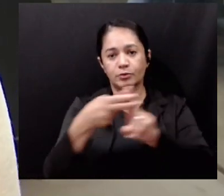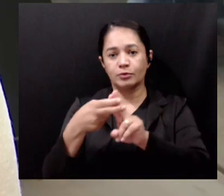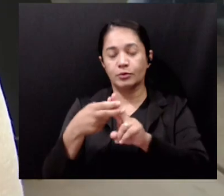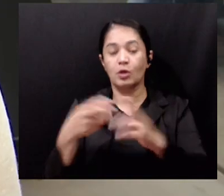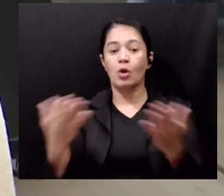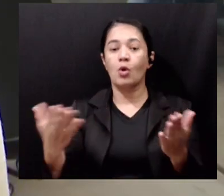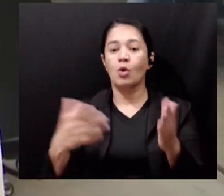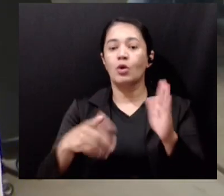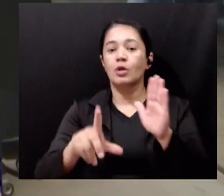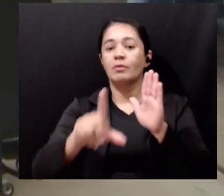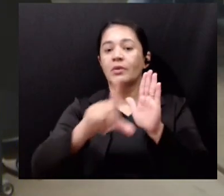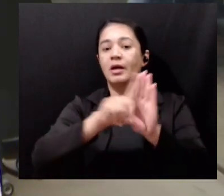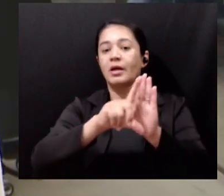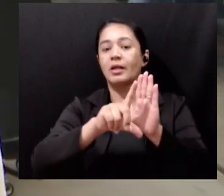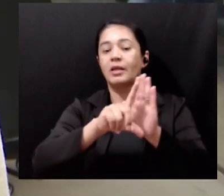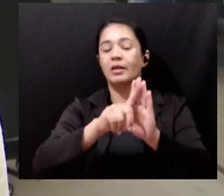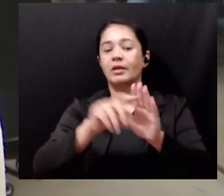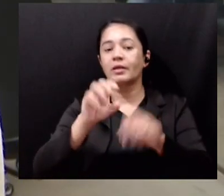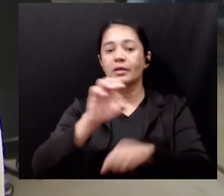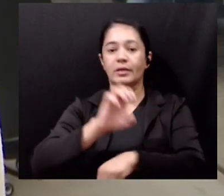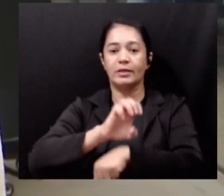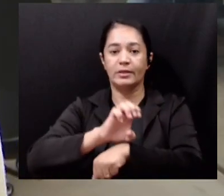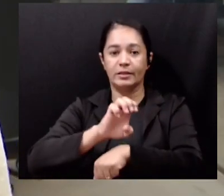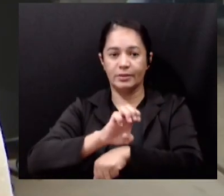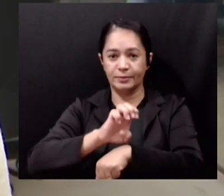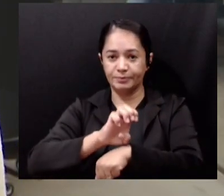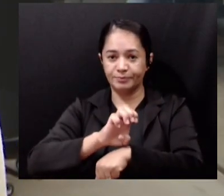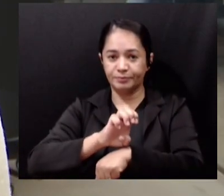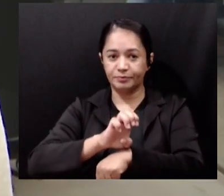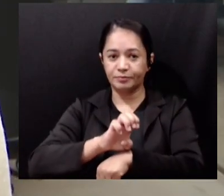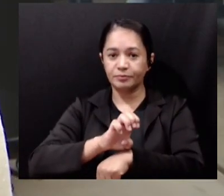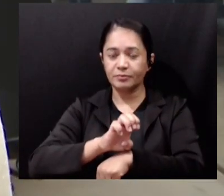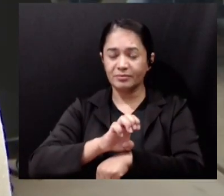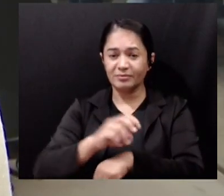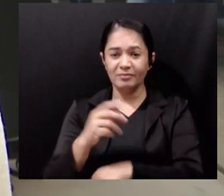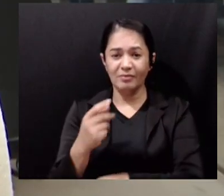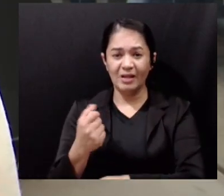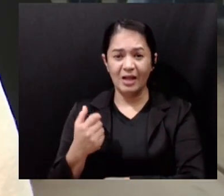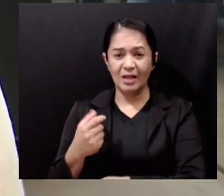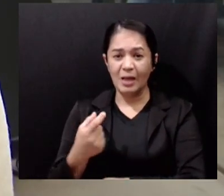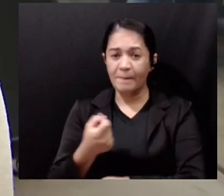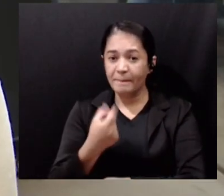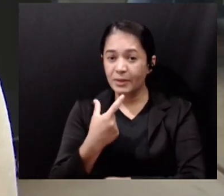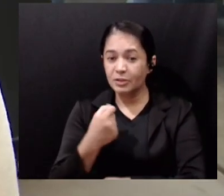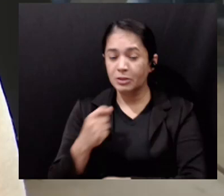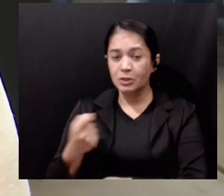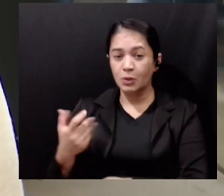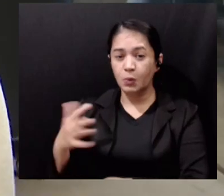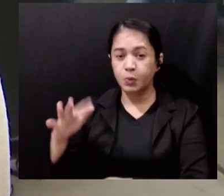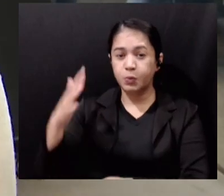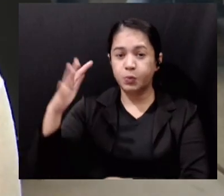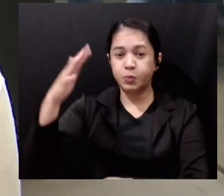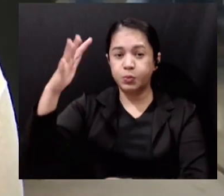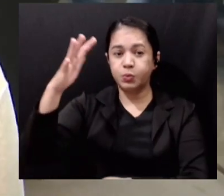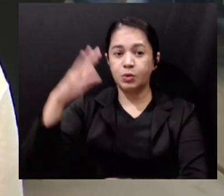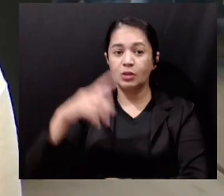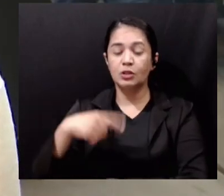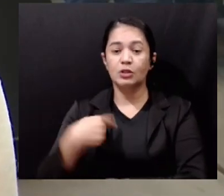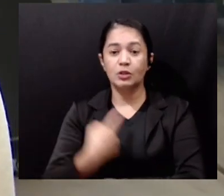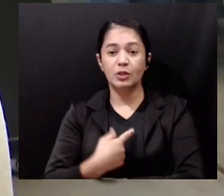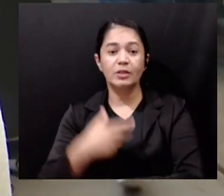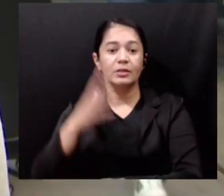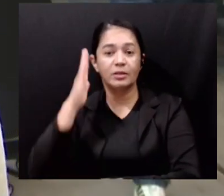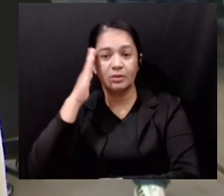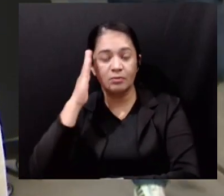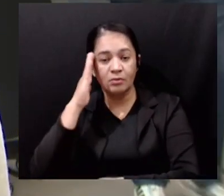ela prevê, né, distribuição de medicamento de alto custo para apenas 3 patologias, mas a gente sabe que tem diversas patologias que se beneficiam com os